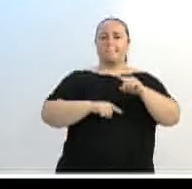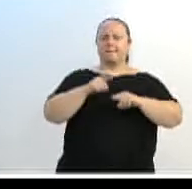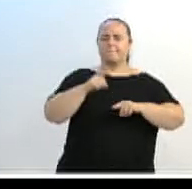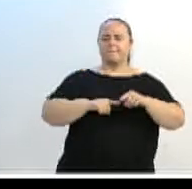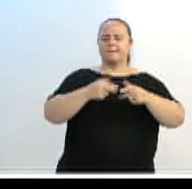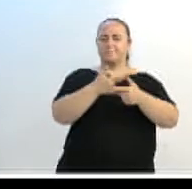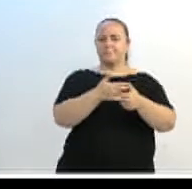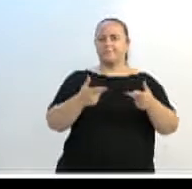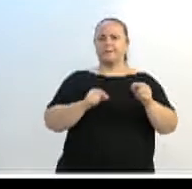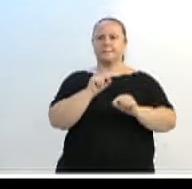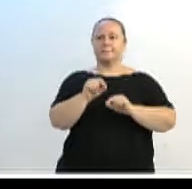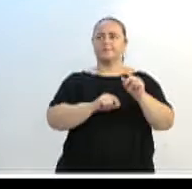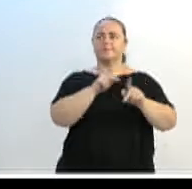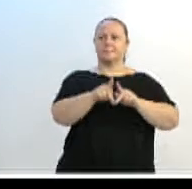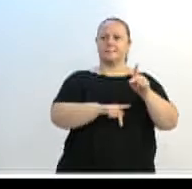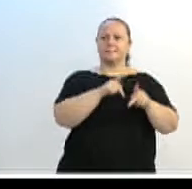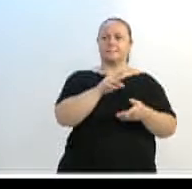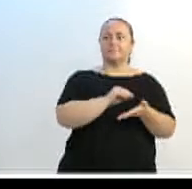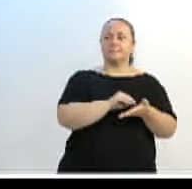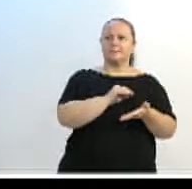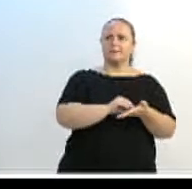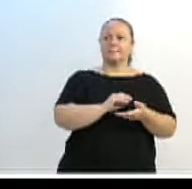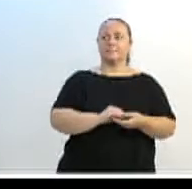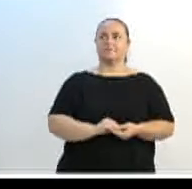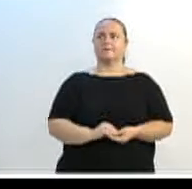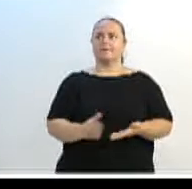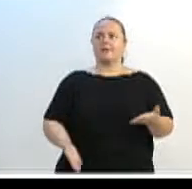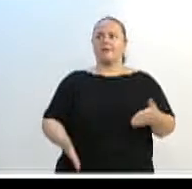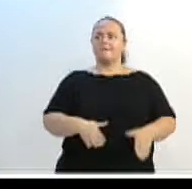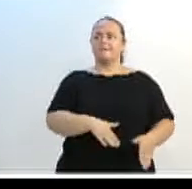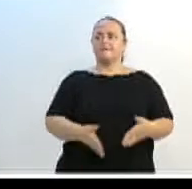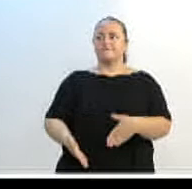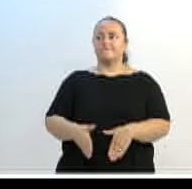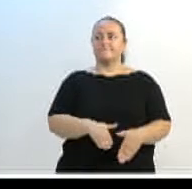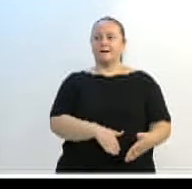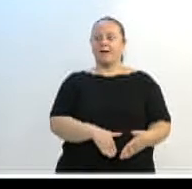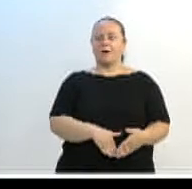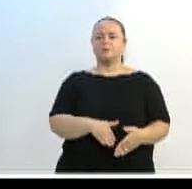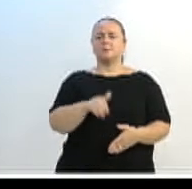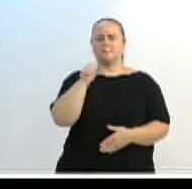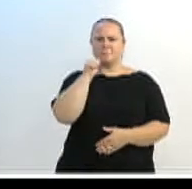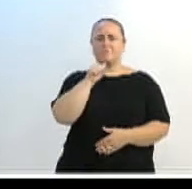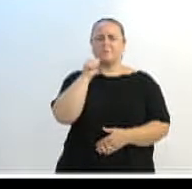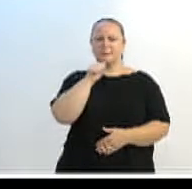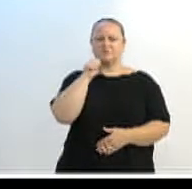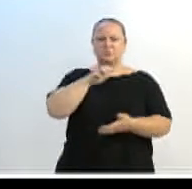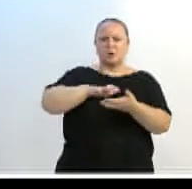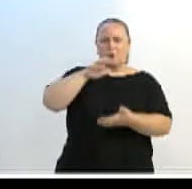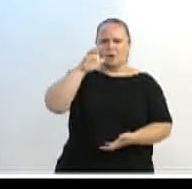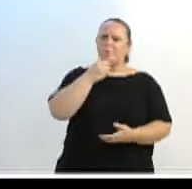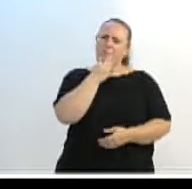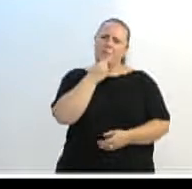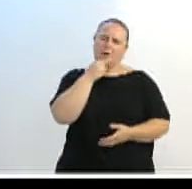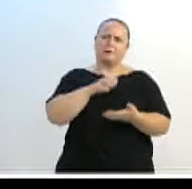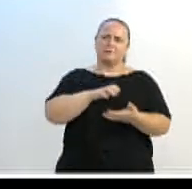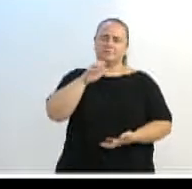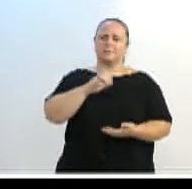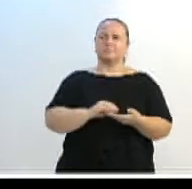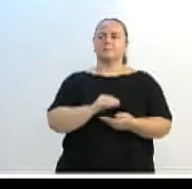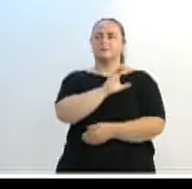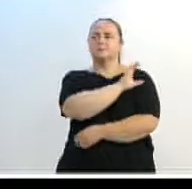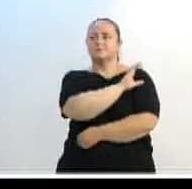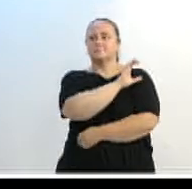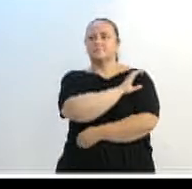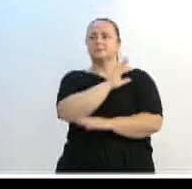população esteja precisando, doação de fraldas geriátricas em casas asilares, em CIs, em escolas.